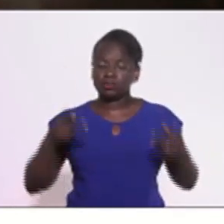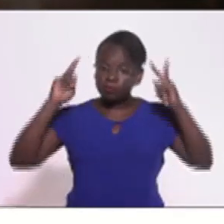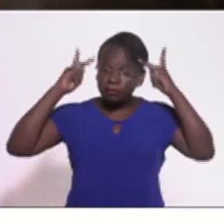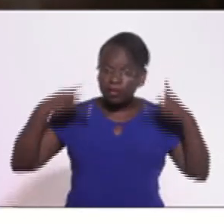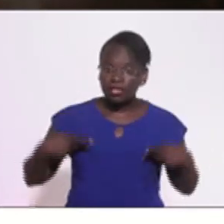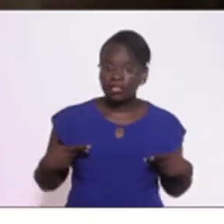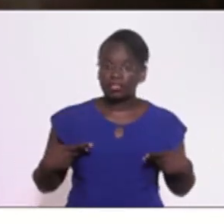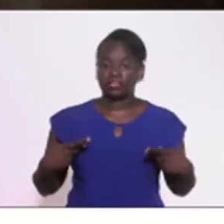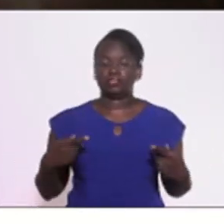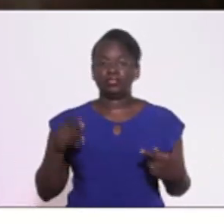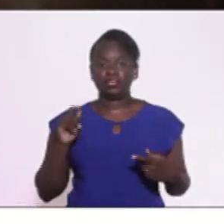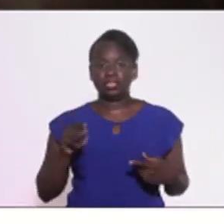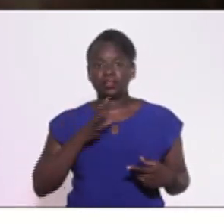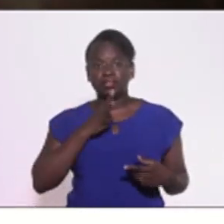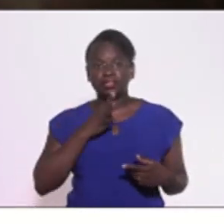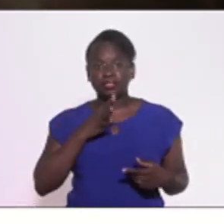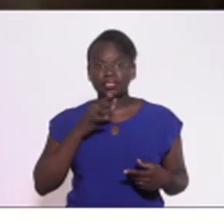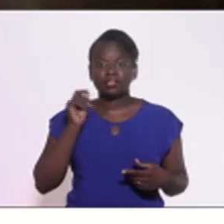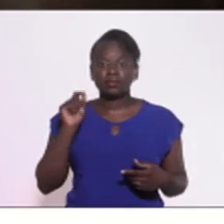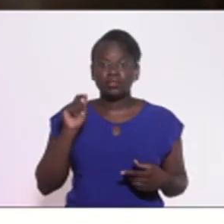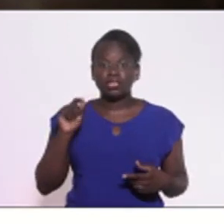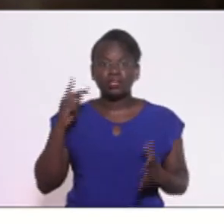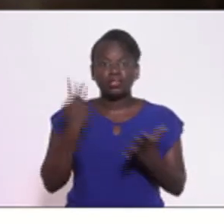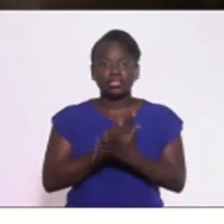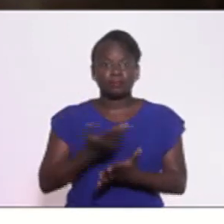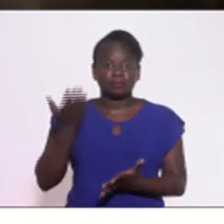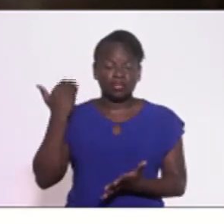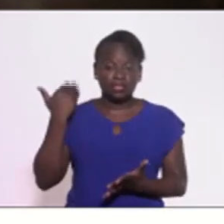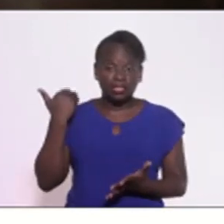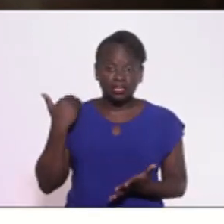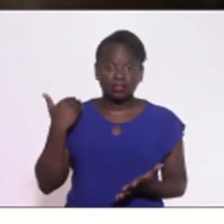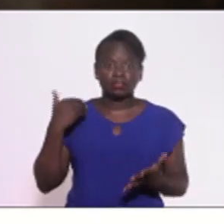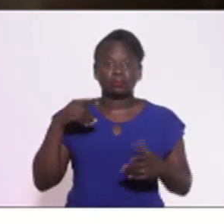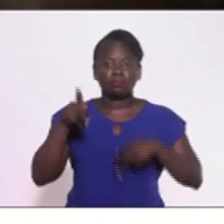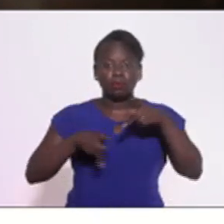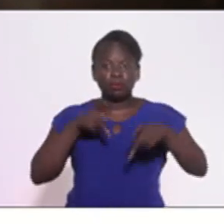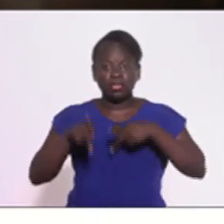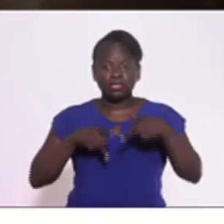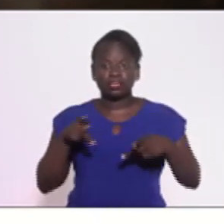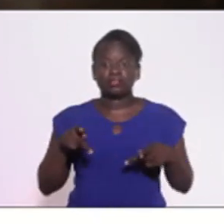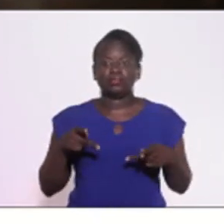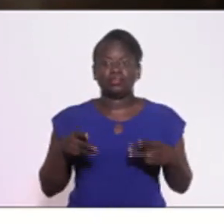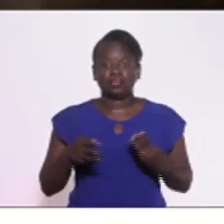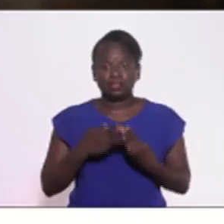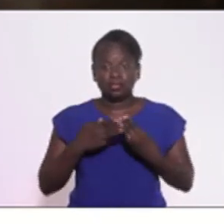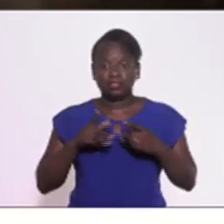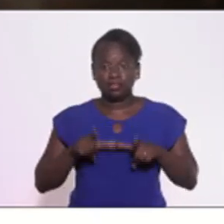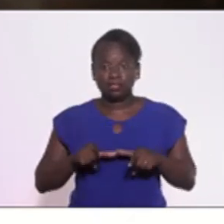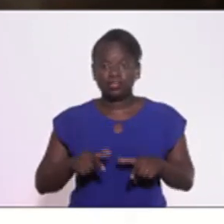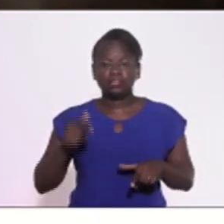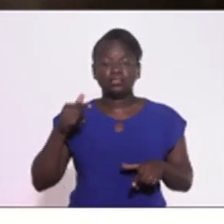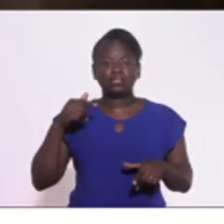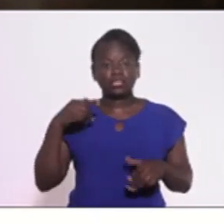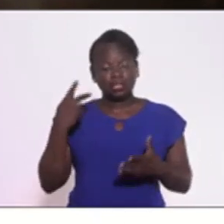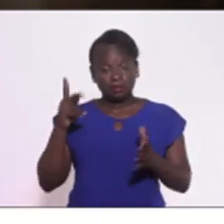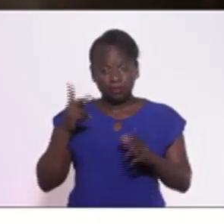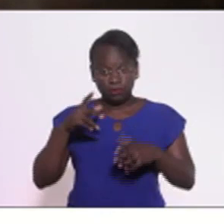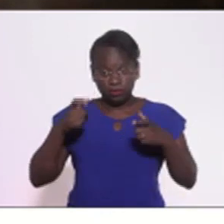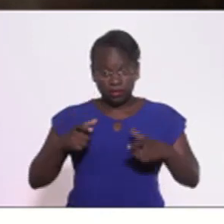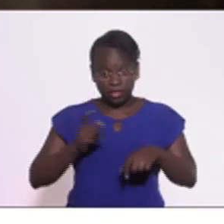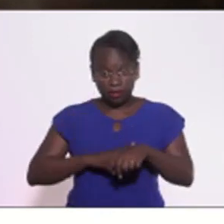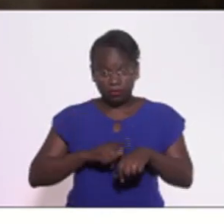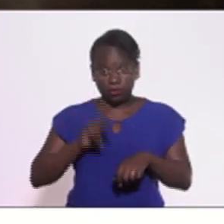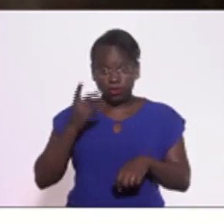humana, que foi conhecer o que aconteceu com a população judia durante o Holocausto, que